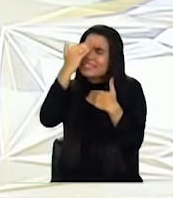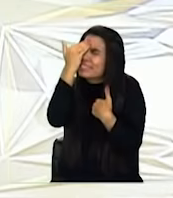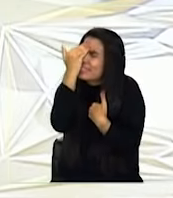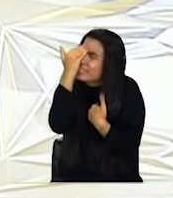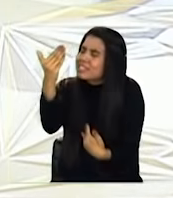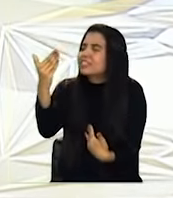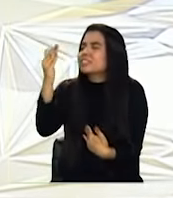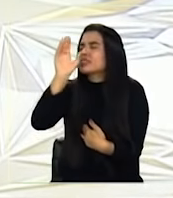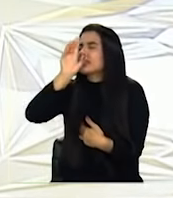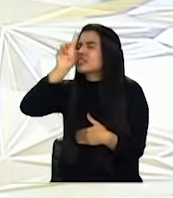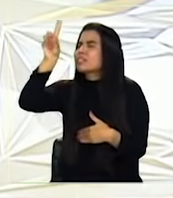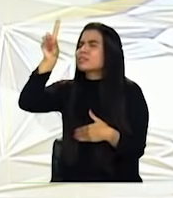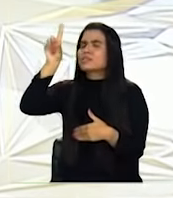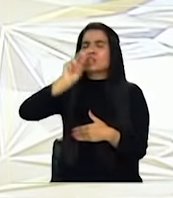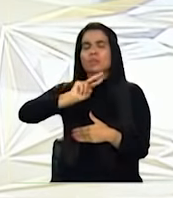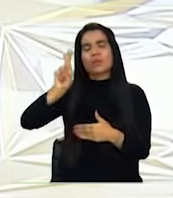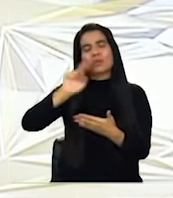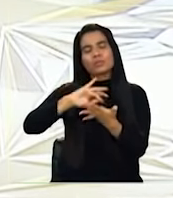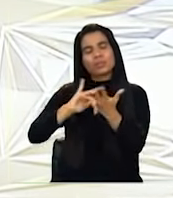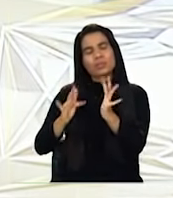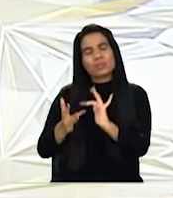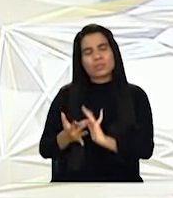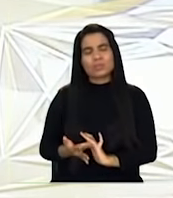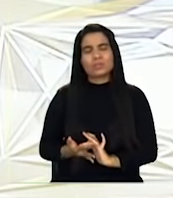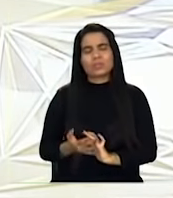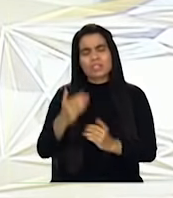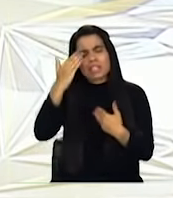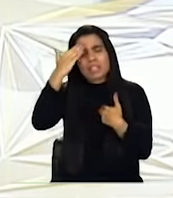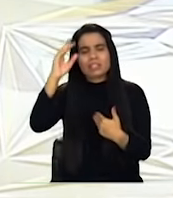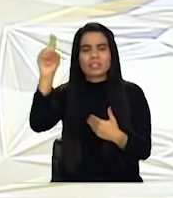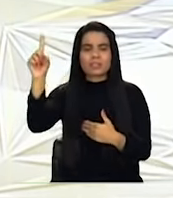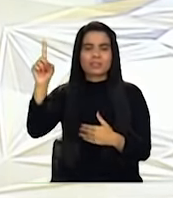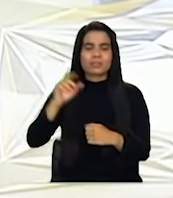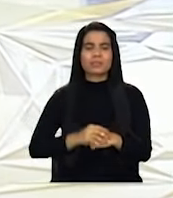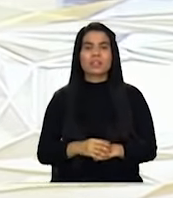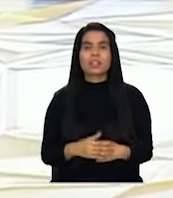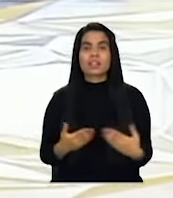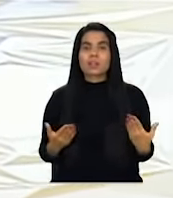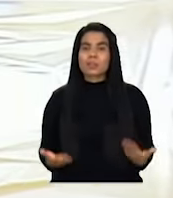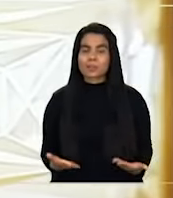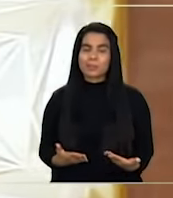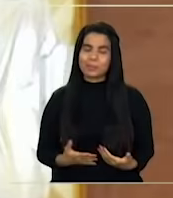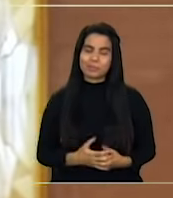a Deus, em nome do Senhor Jesus. Graças a Deus, muito bem.